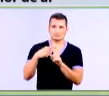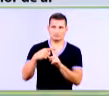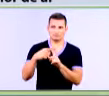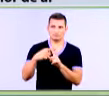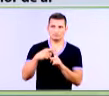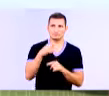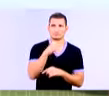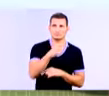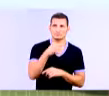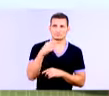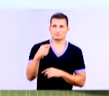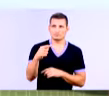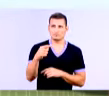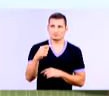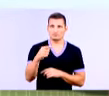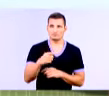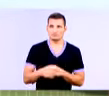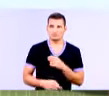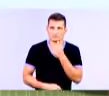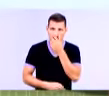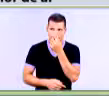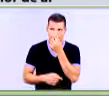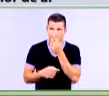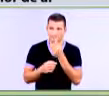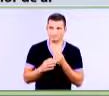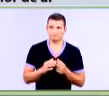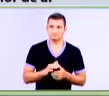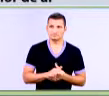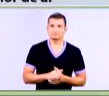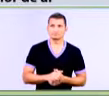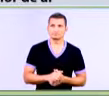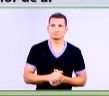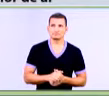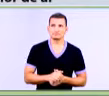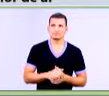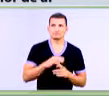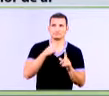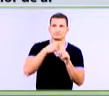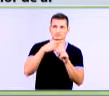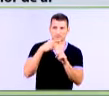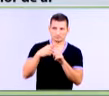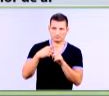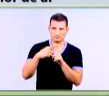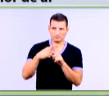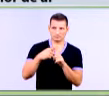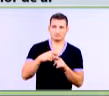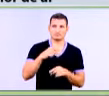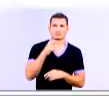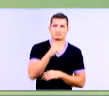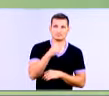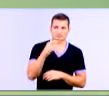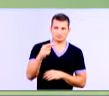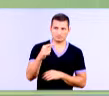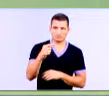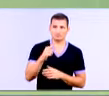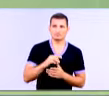divisão, é o módulo que vocês já viram em Visual G. O mais é o incremento e o menos o decremento.